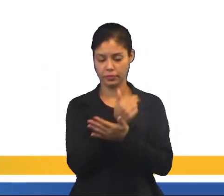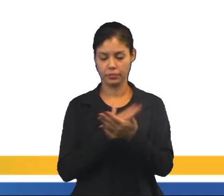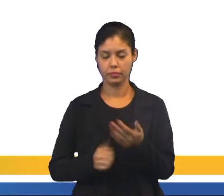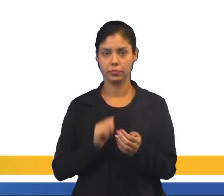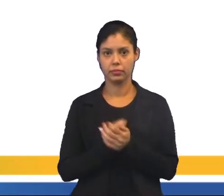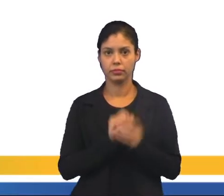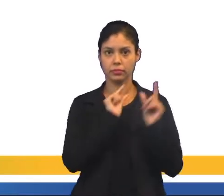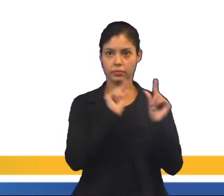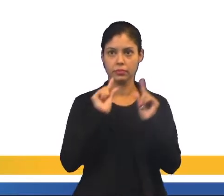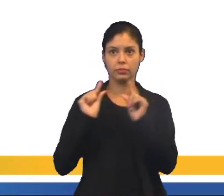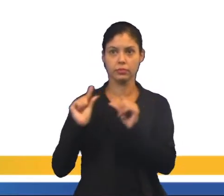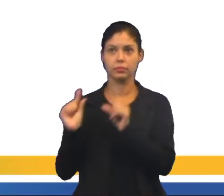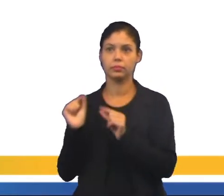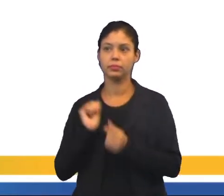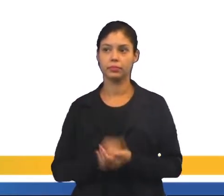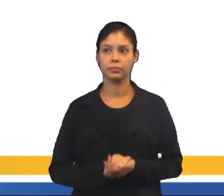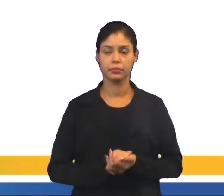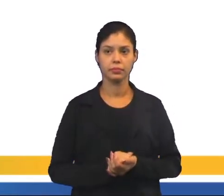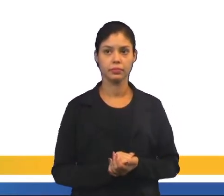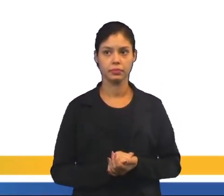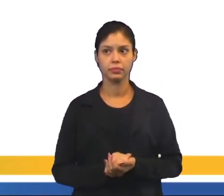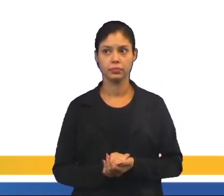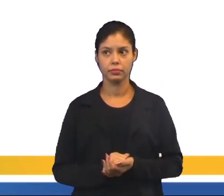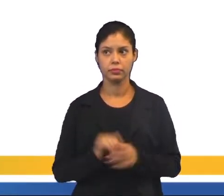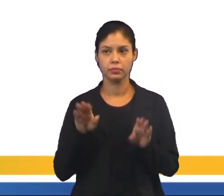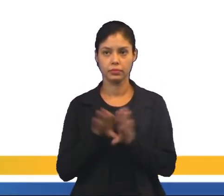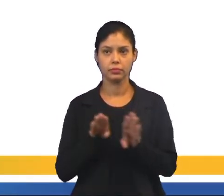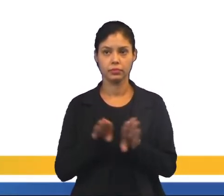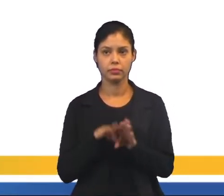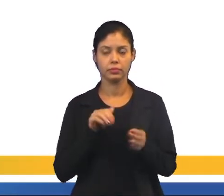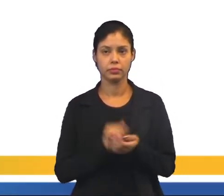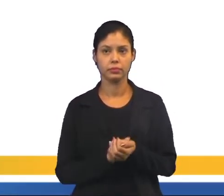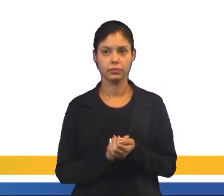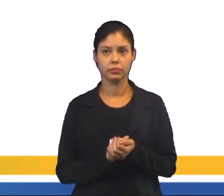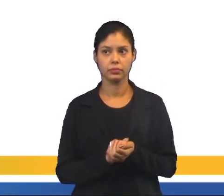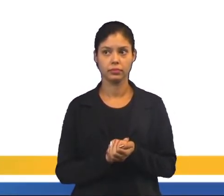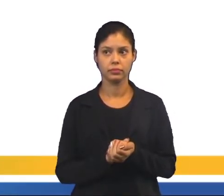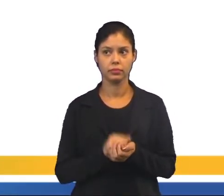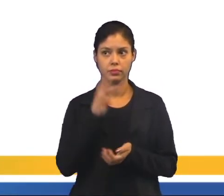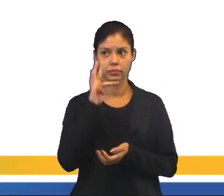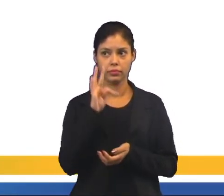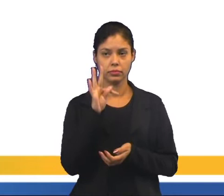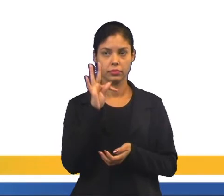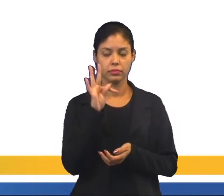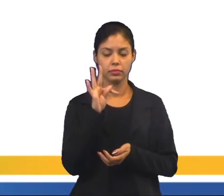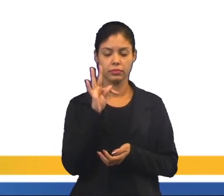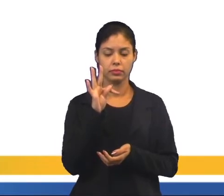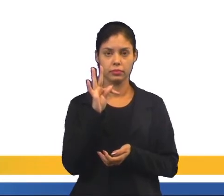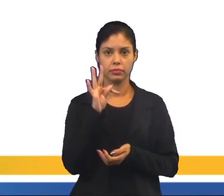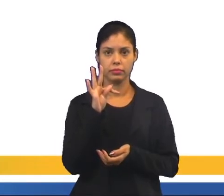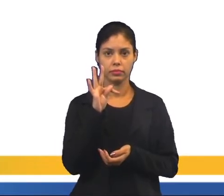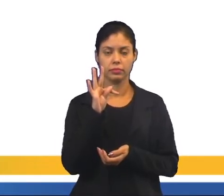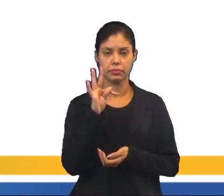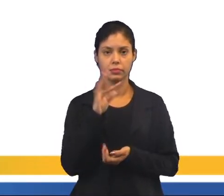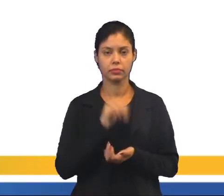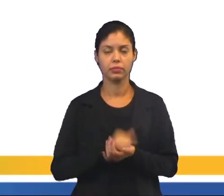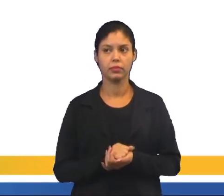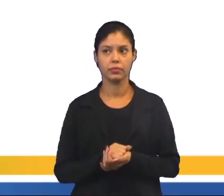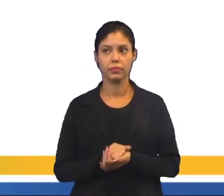malha quadriculada. Nós temos aí, né, tipo um T, né, uma figura aí, tipo um